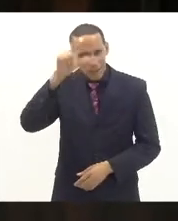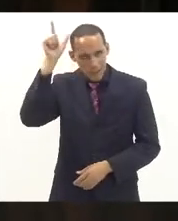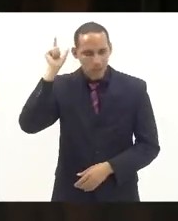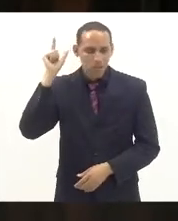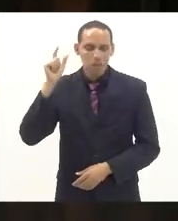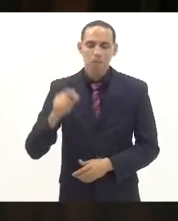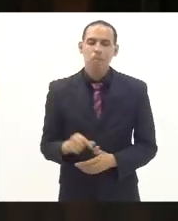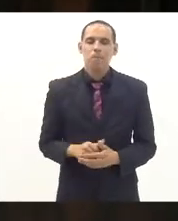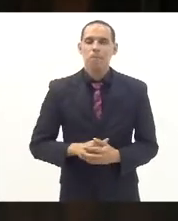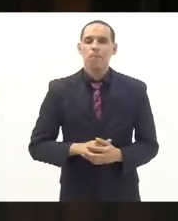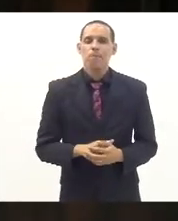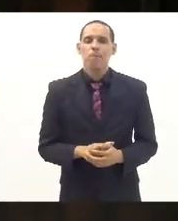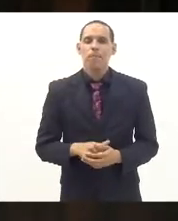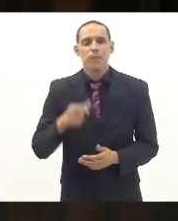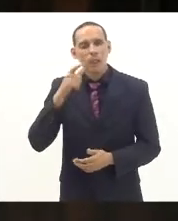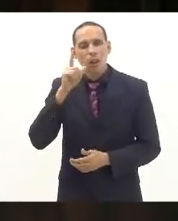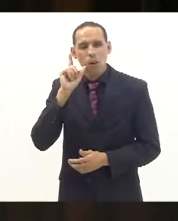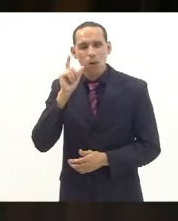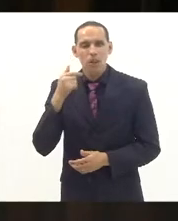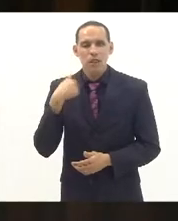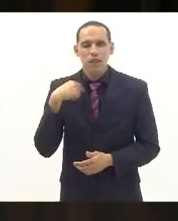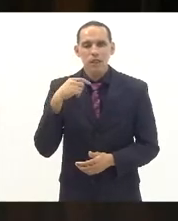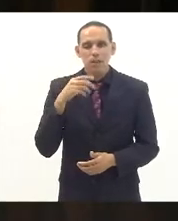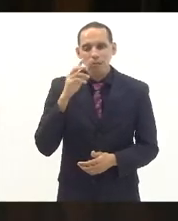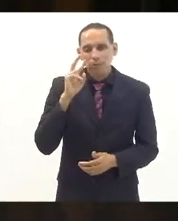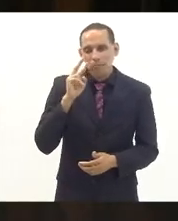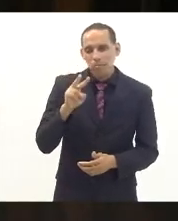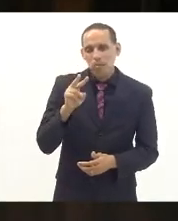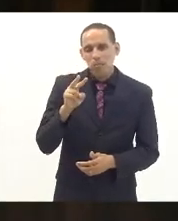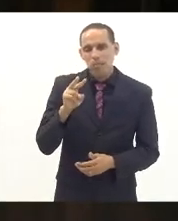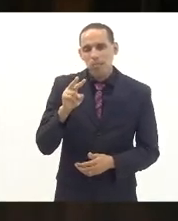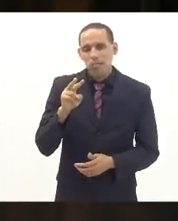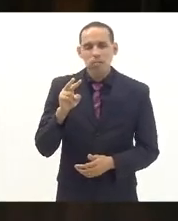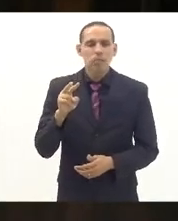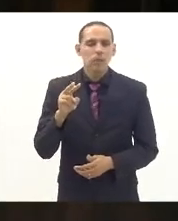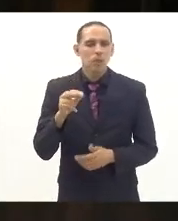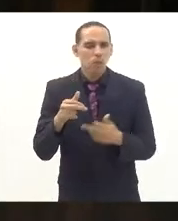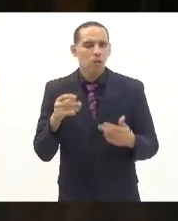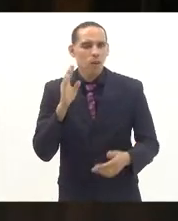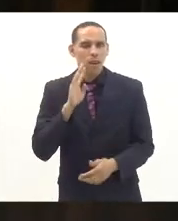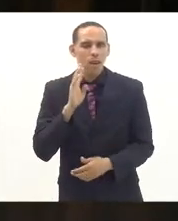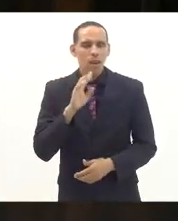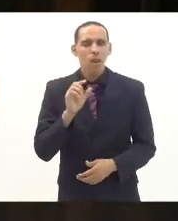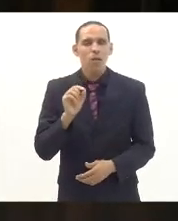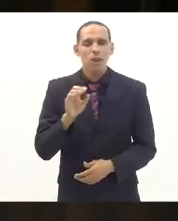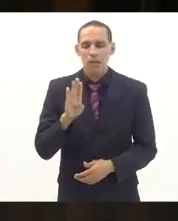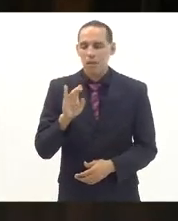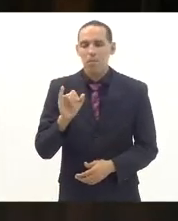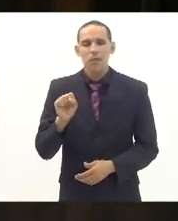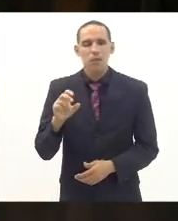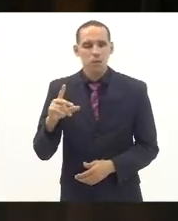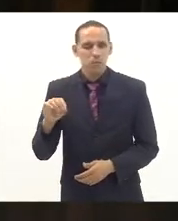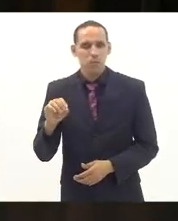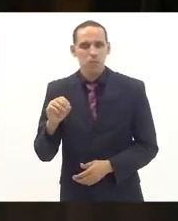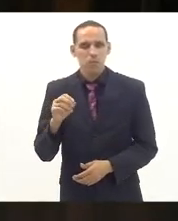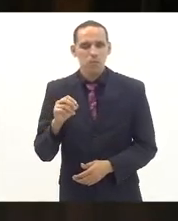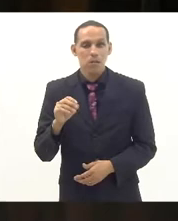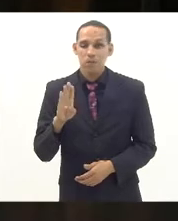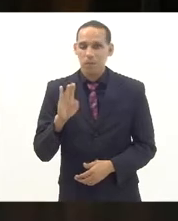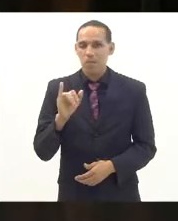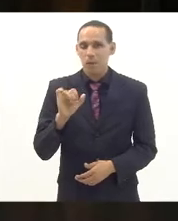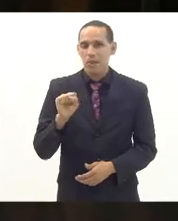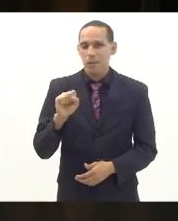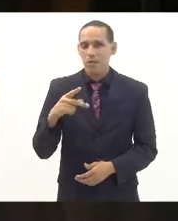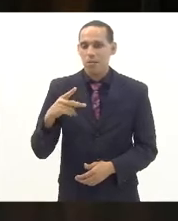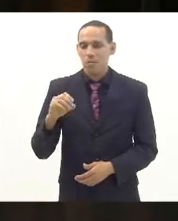E ontem ouvi uma coisa muito bacana o Bispo disse assim o